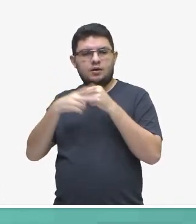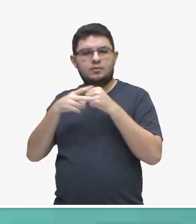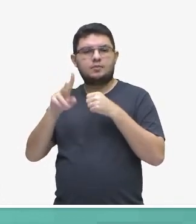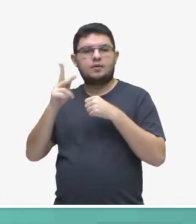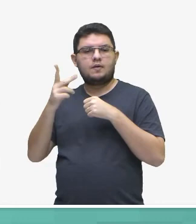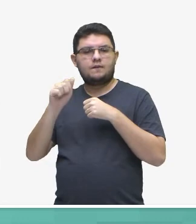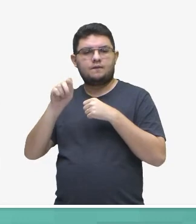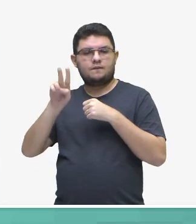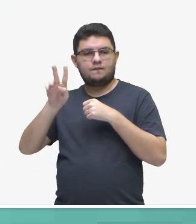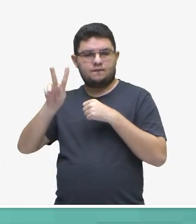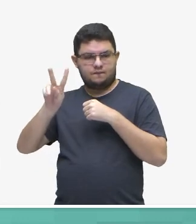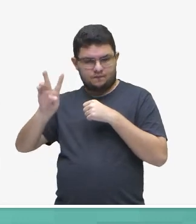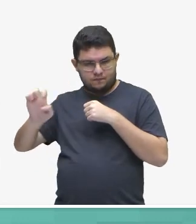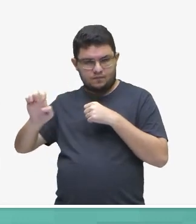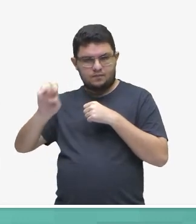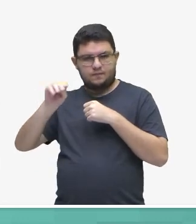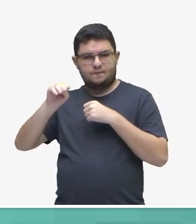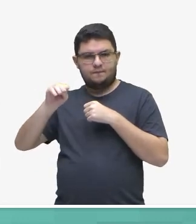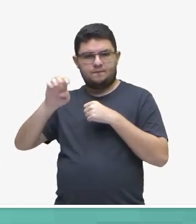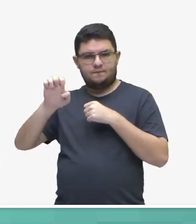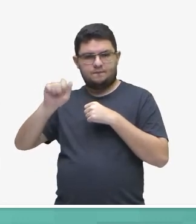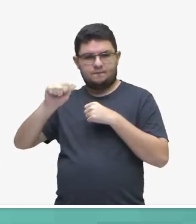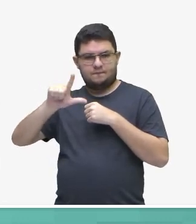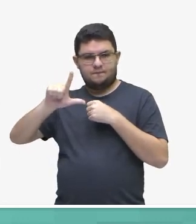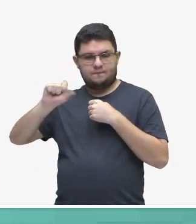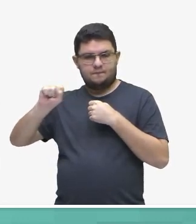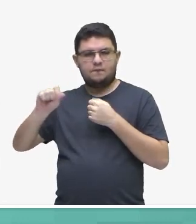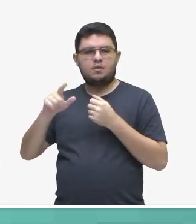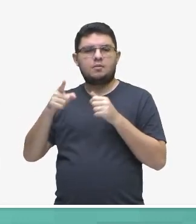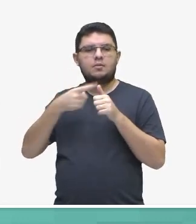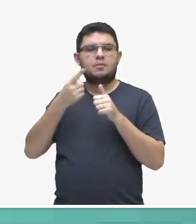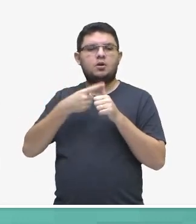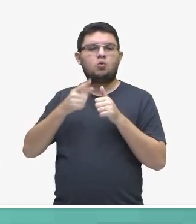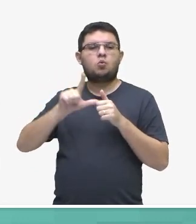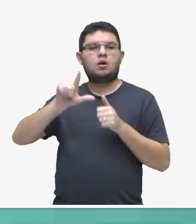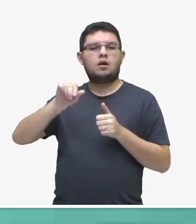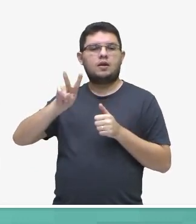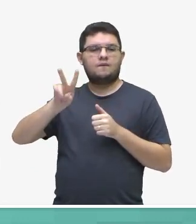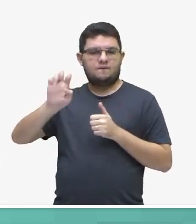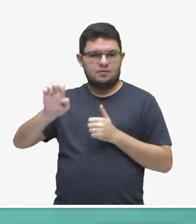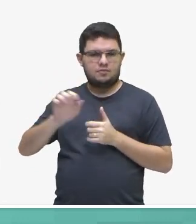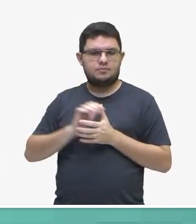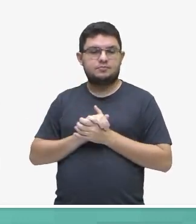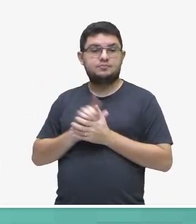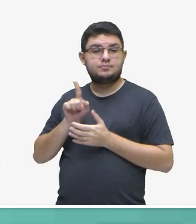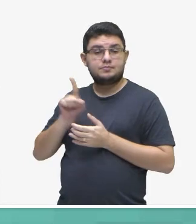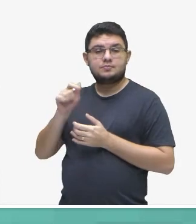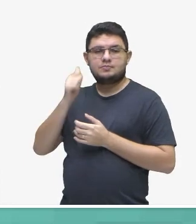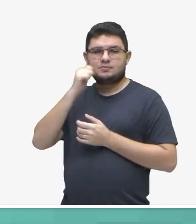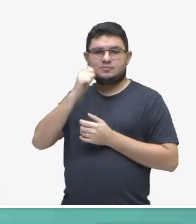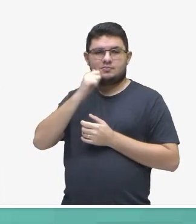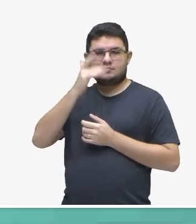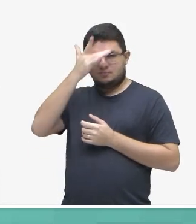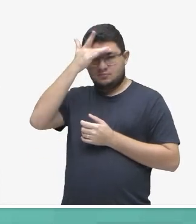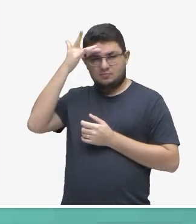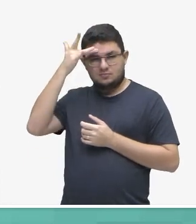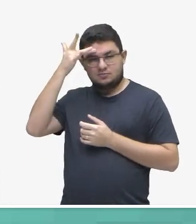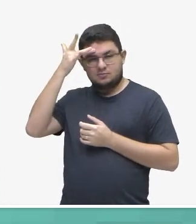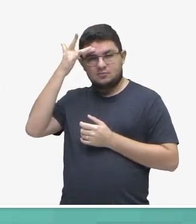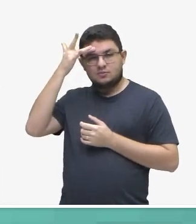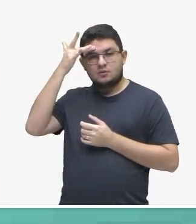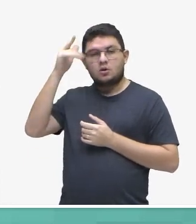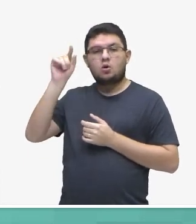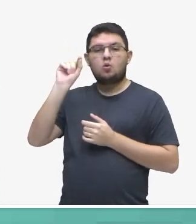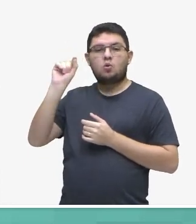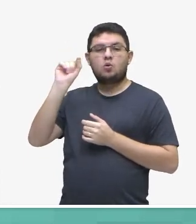primeiro que eu vou utilizar é o live. Who does she live with? Com quem ela mora, né? Lembre que essa combinação who e